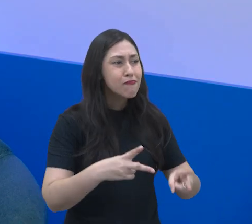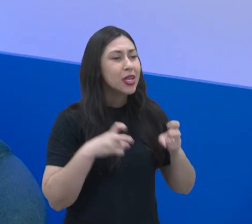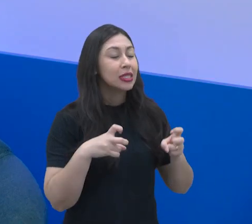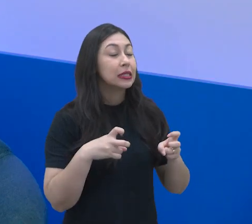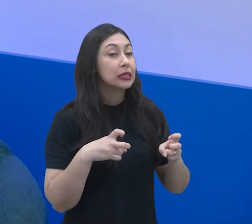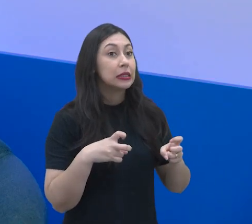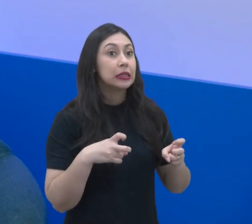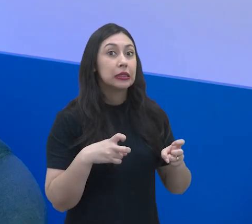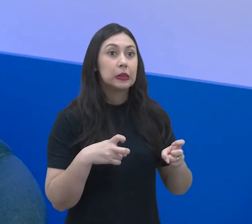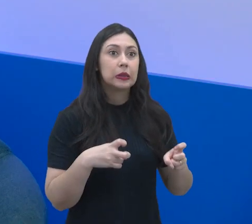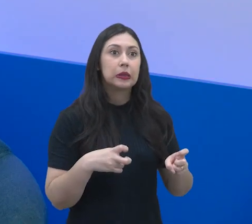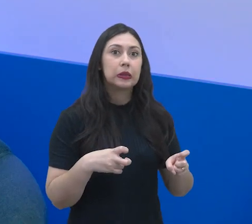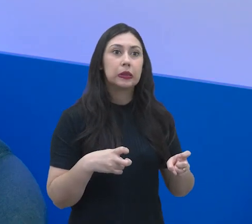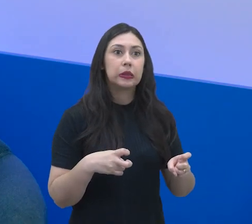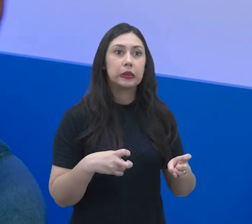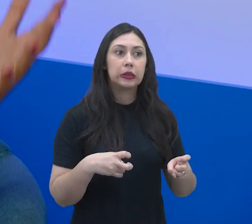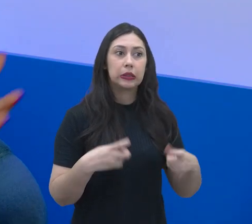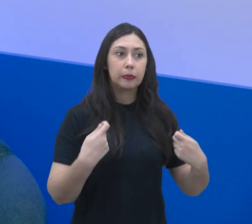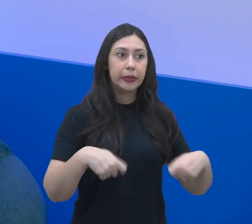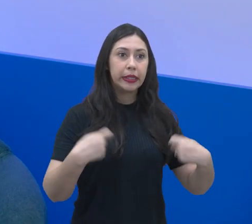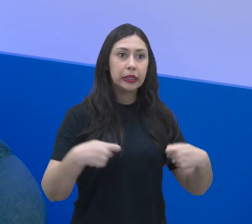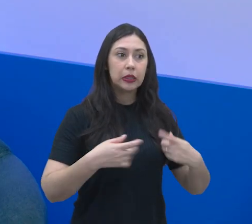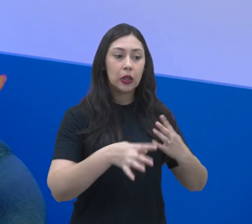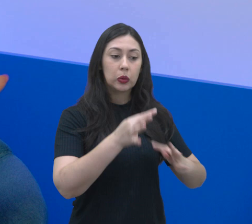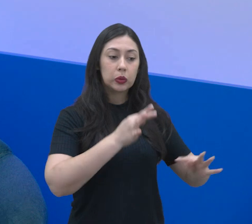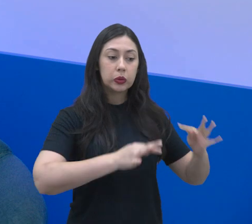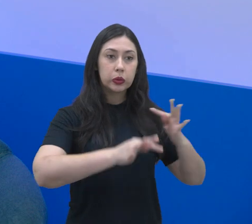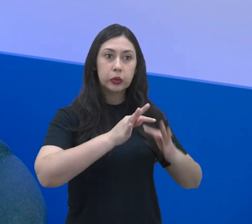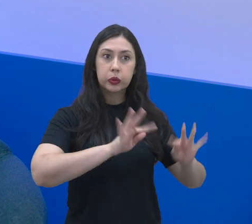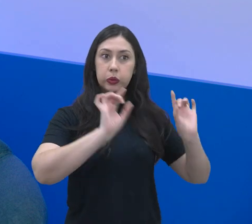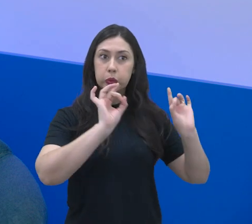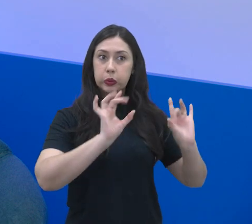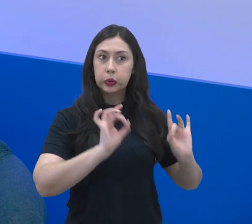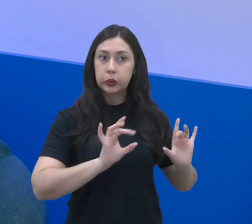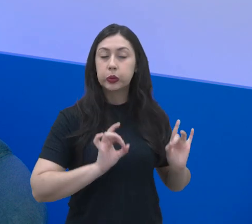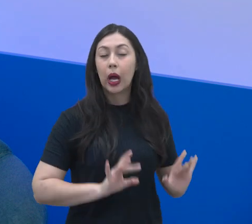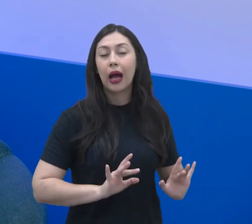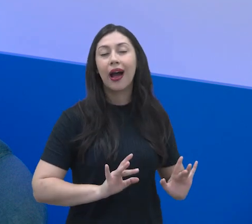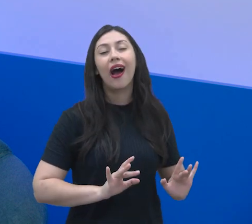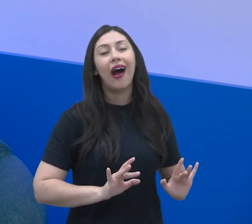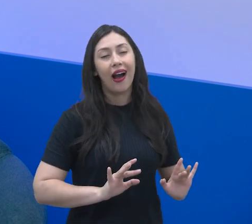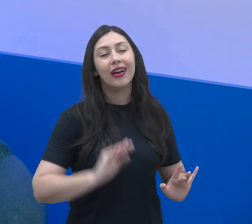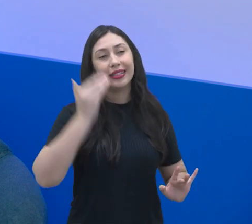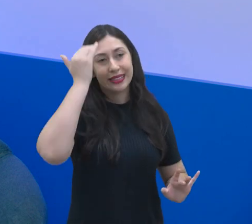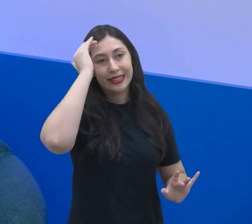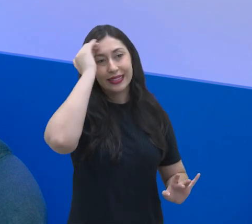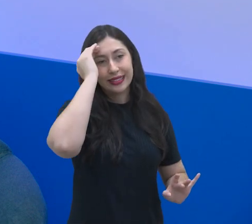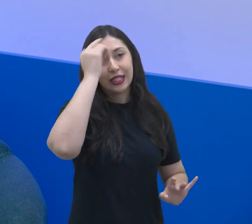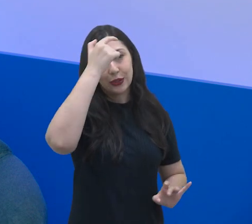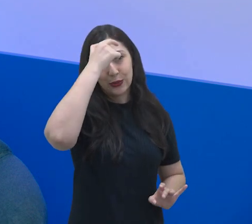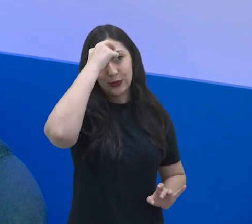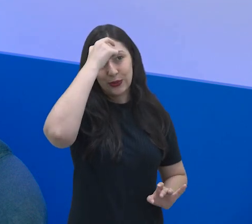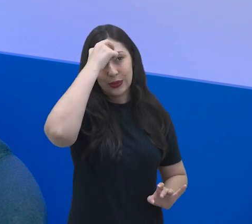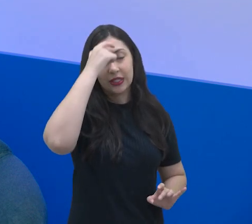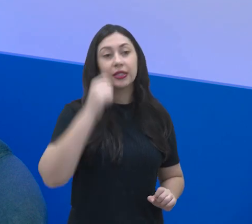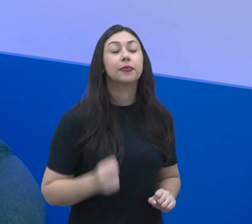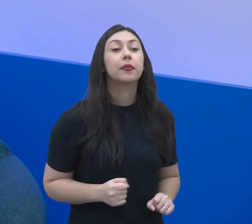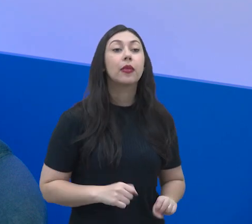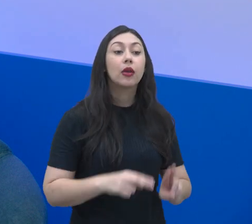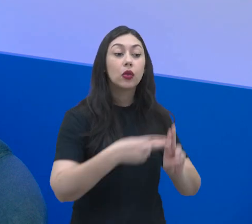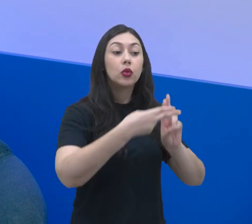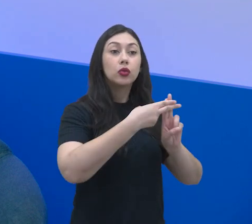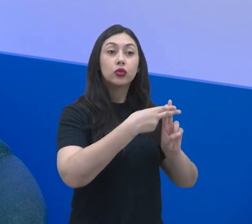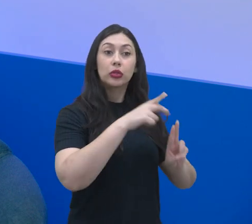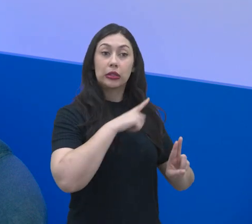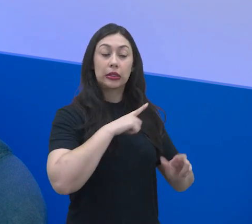numa situação que a gente vai além daquela atenção primária que a gente conhece na UBS, com certeza passa a ter uma certa consciência melhor, né? O